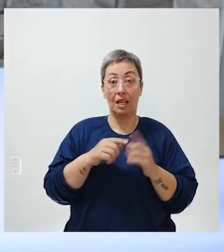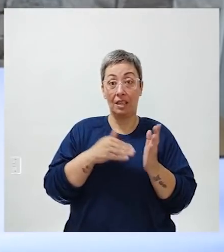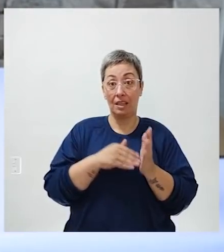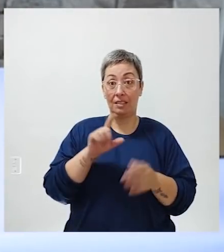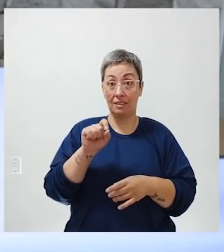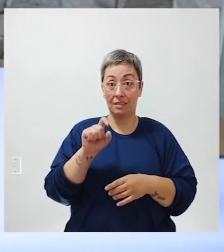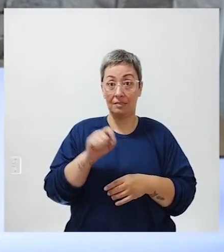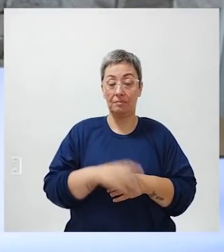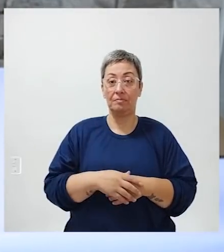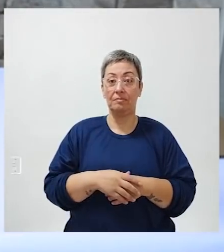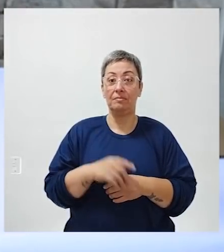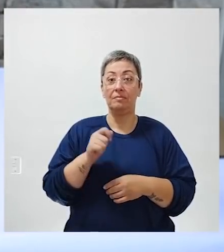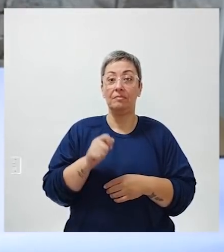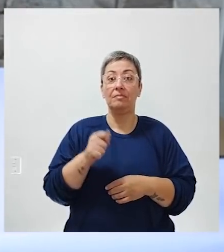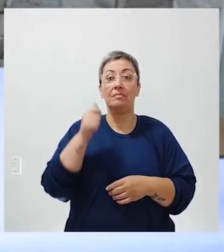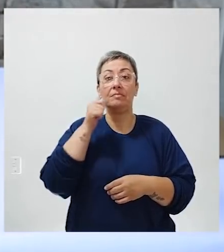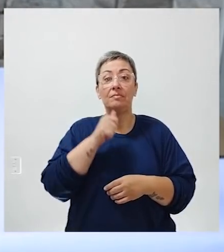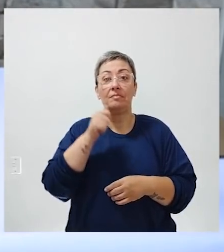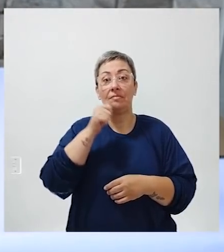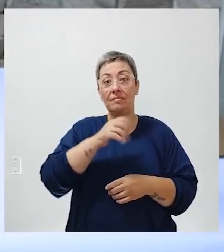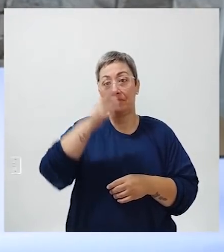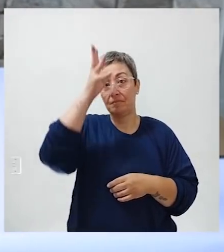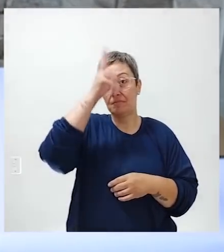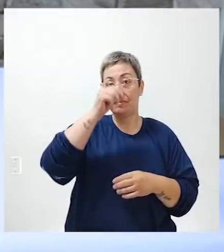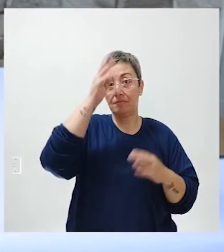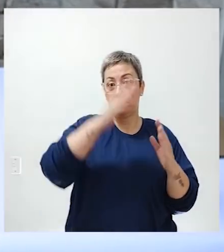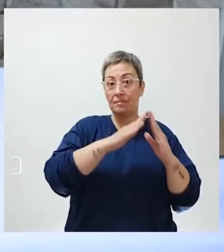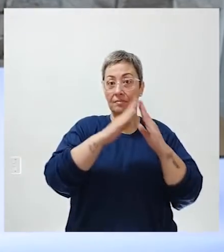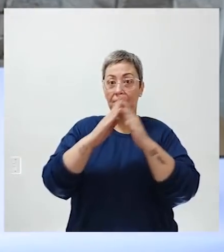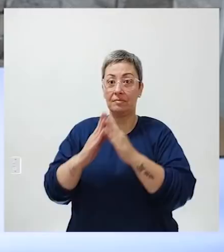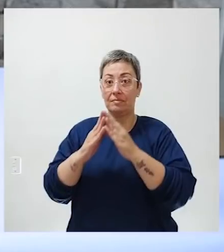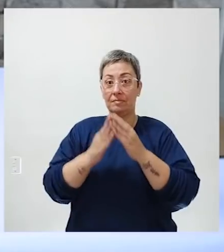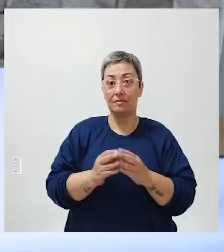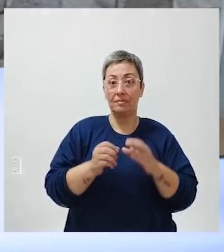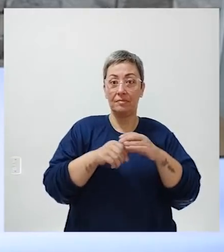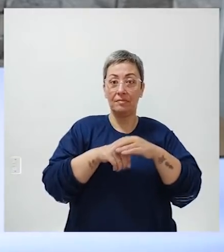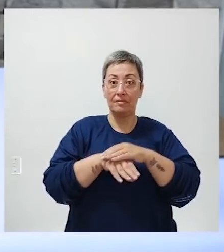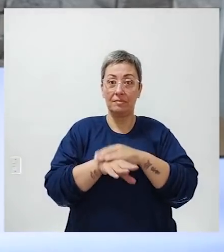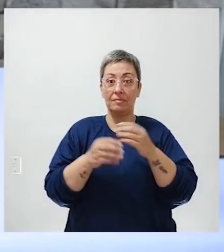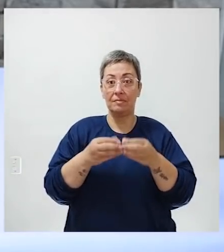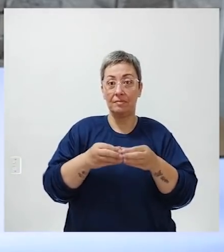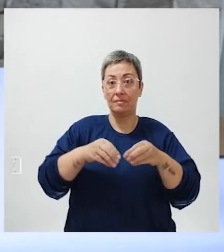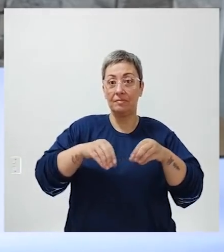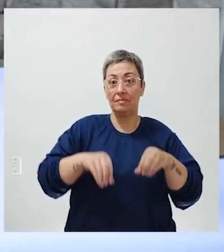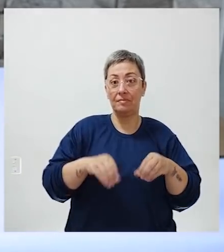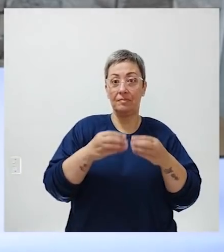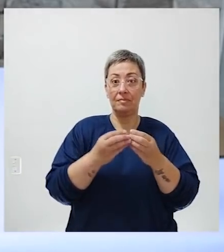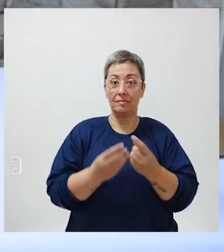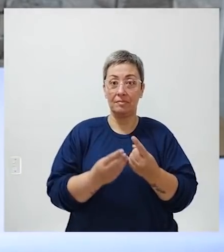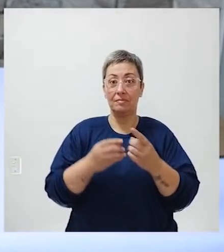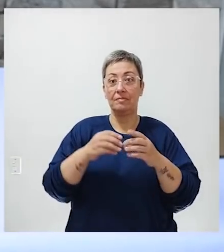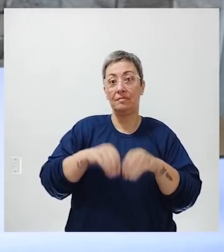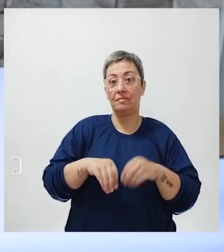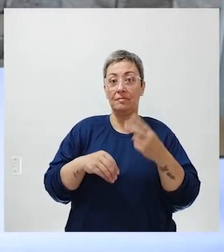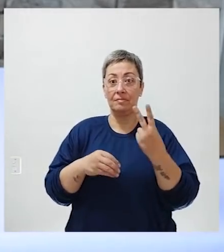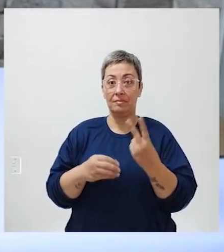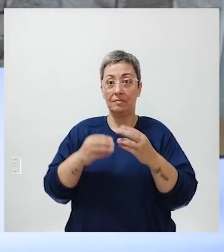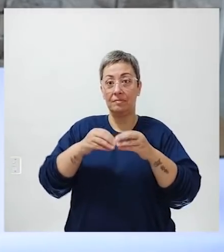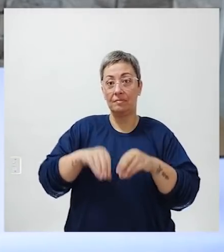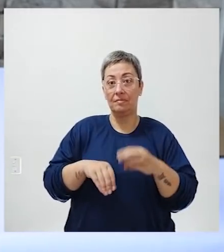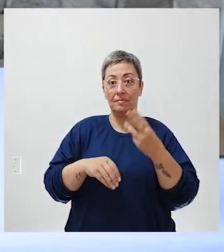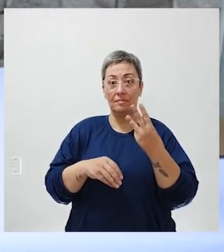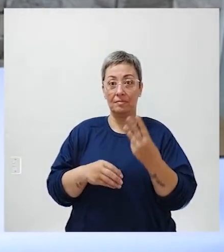10? A galinha do vizinho bota ovo amarelinho. Bota 1, bota 2,